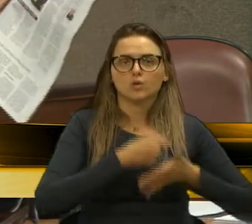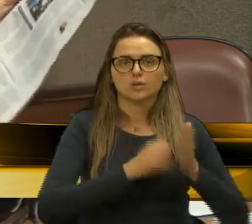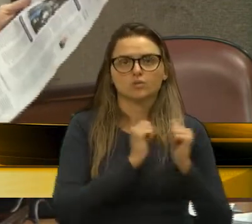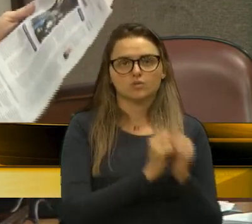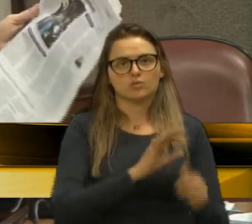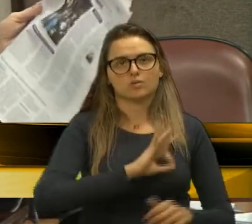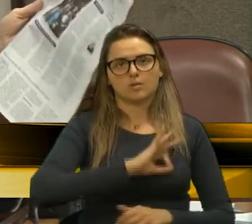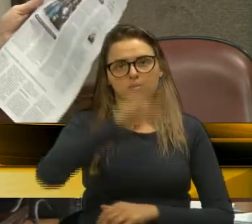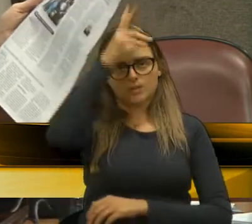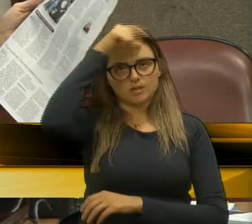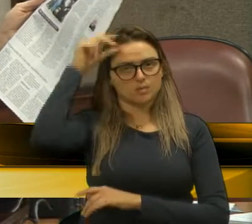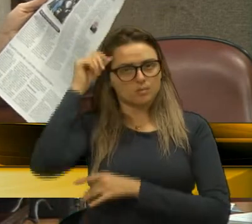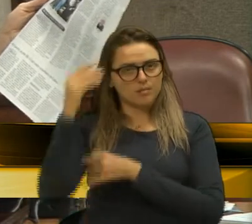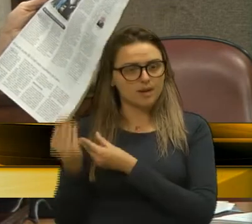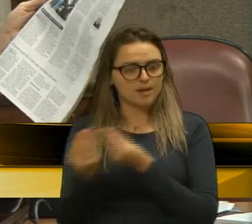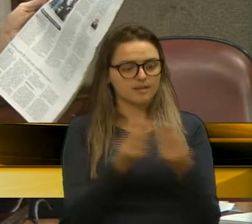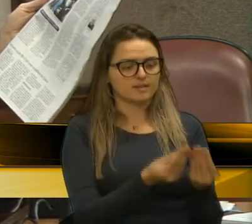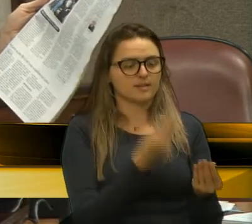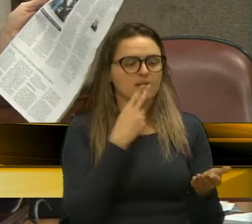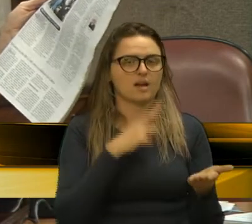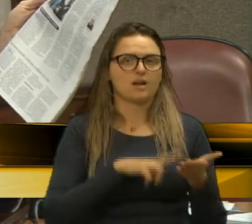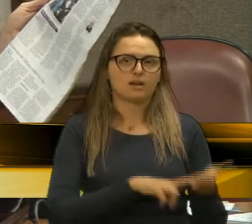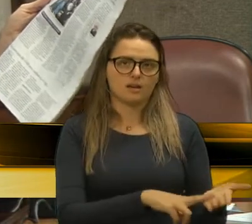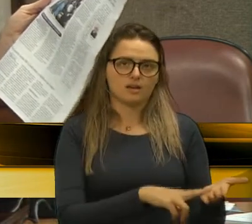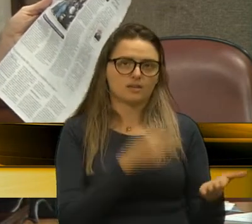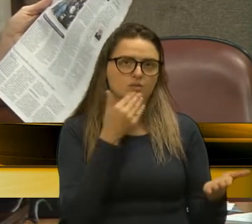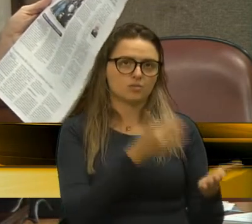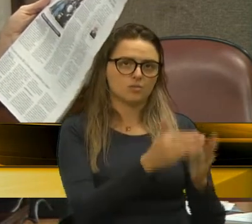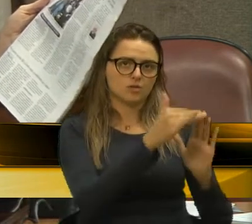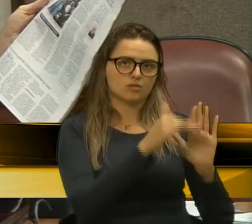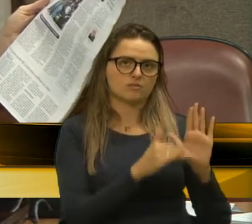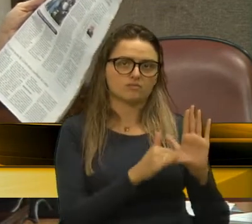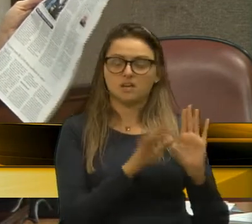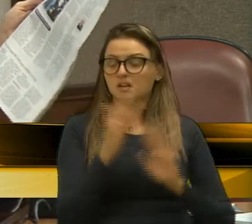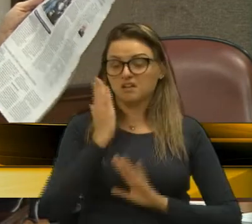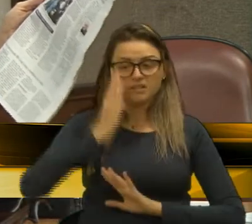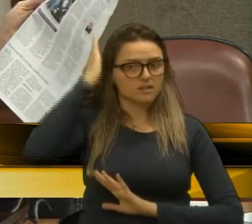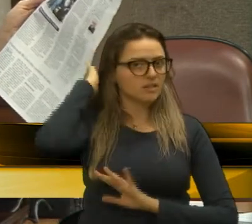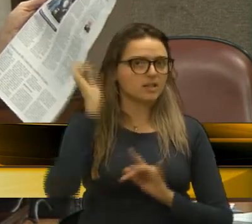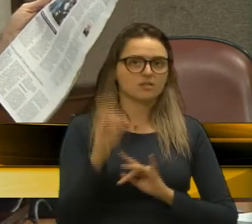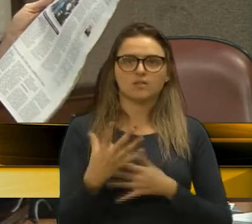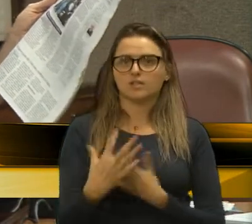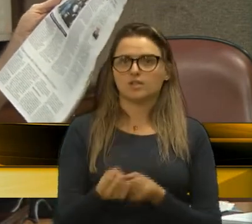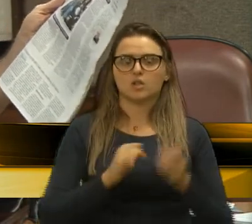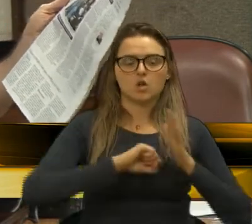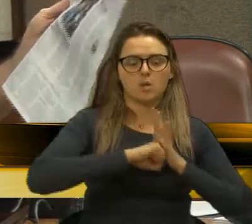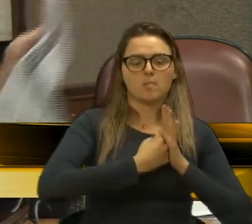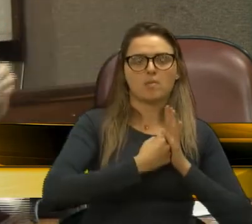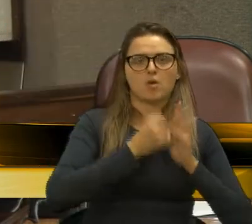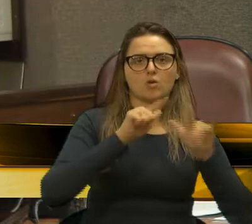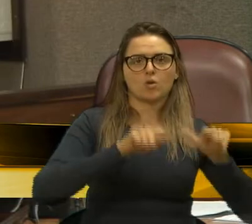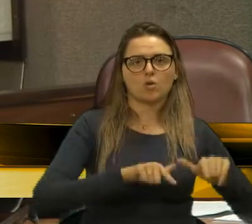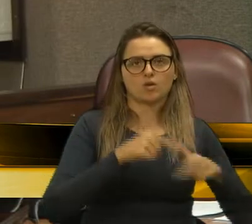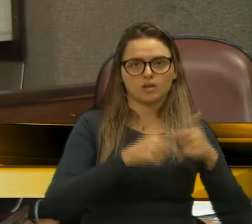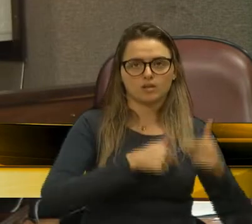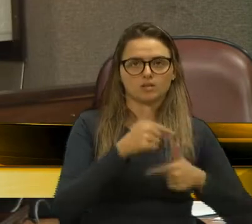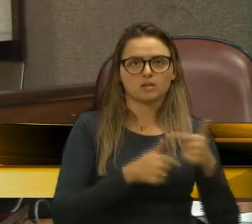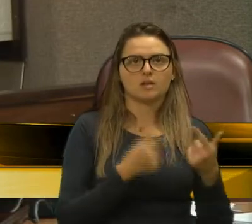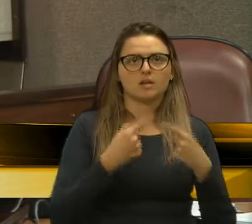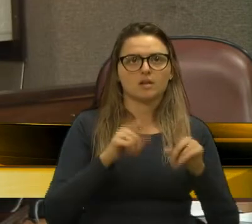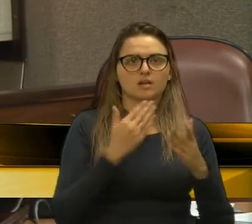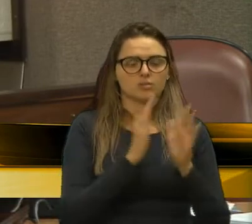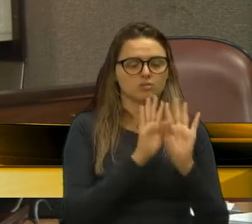seus cargos de reivindicações o prefeito não recebeu se trancou dentro do gabinete só que tudo cercado por